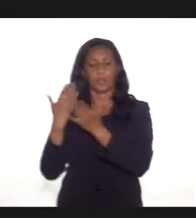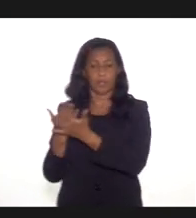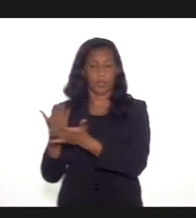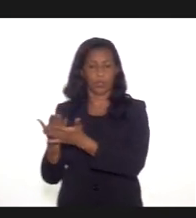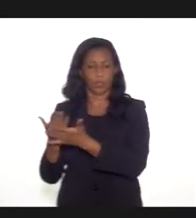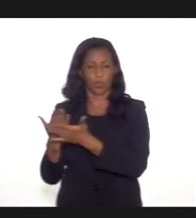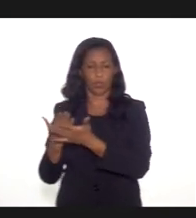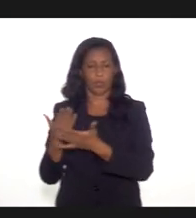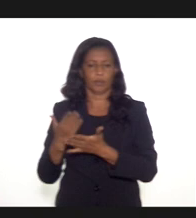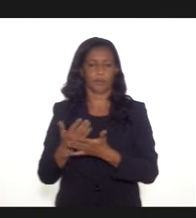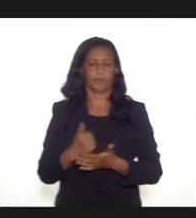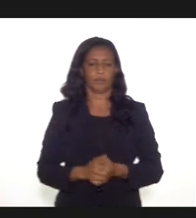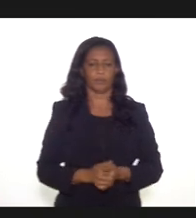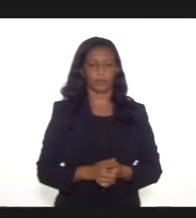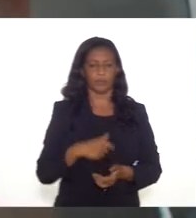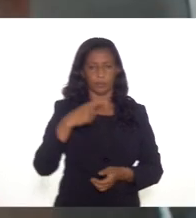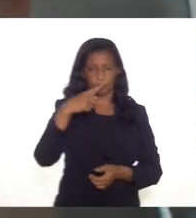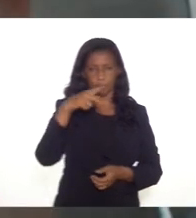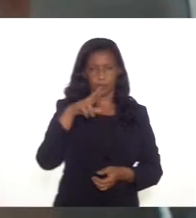do